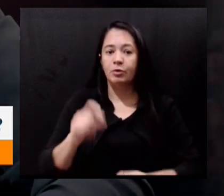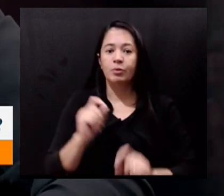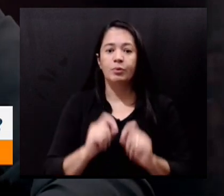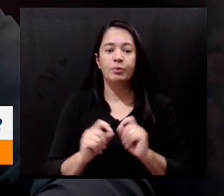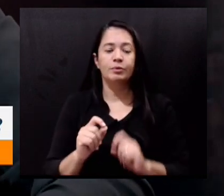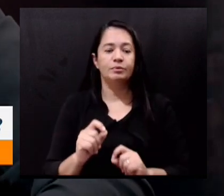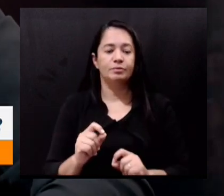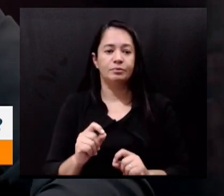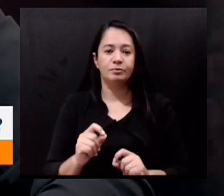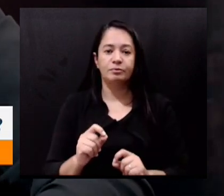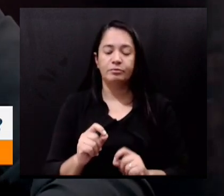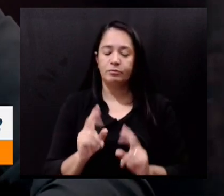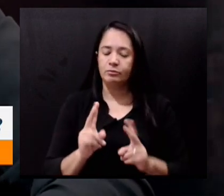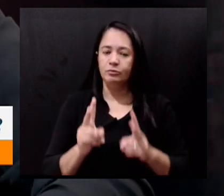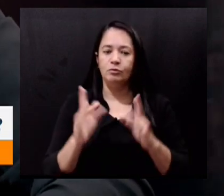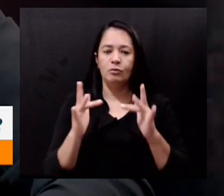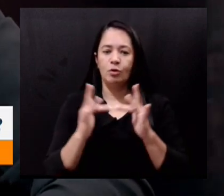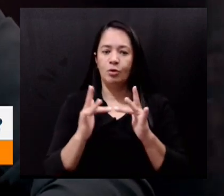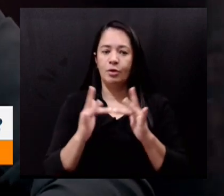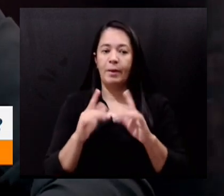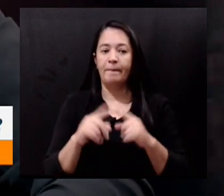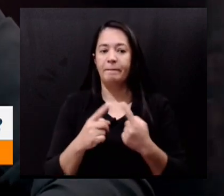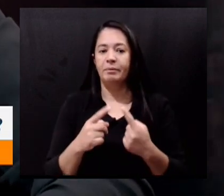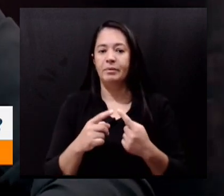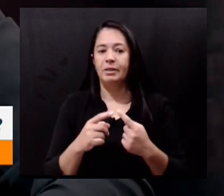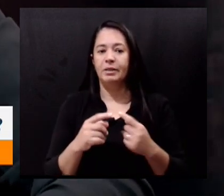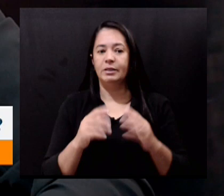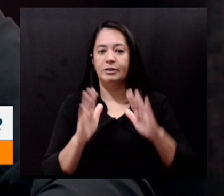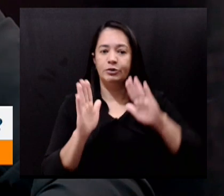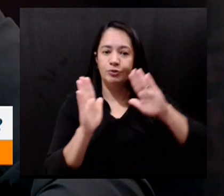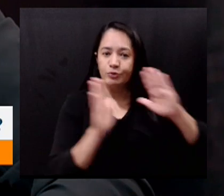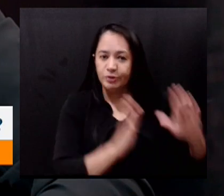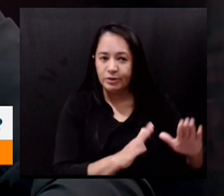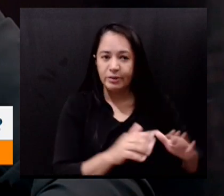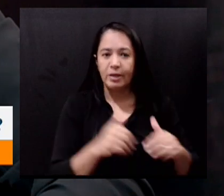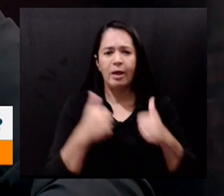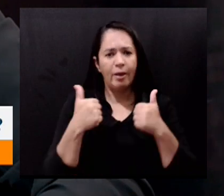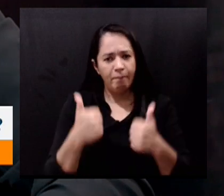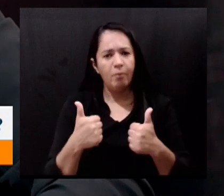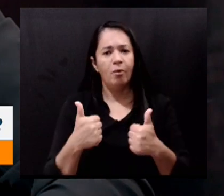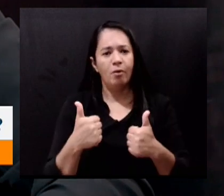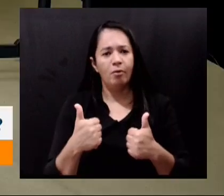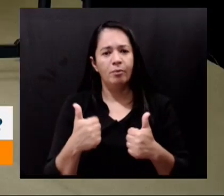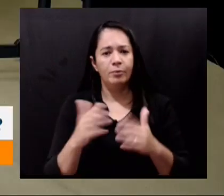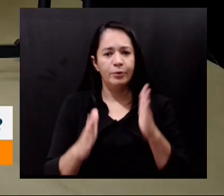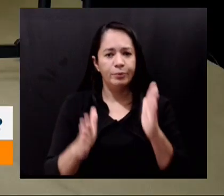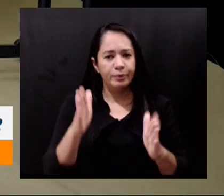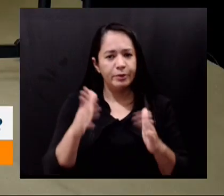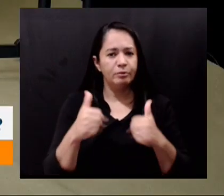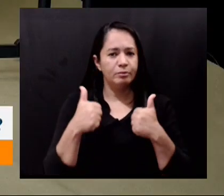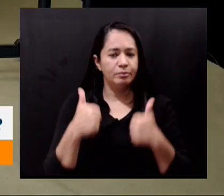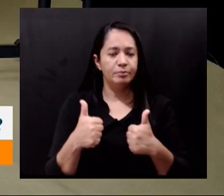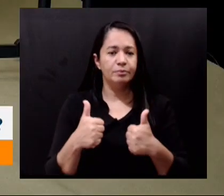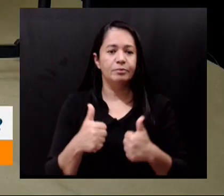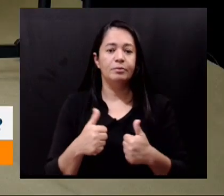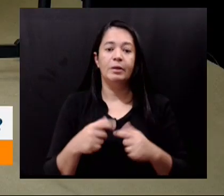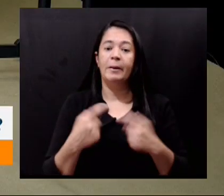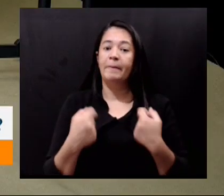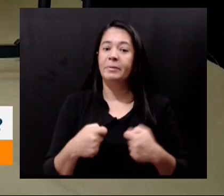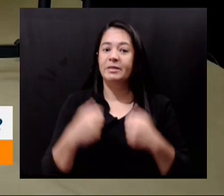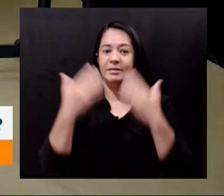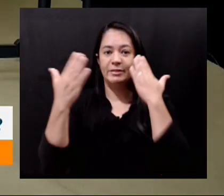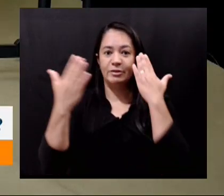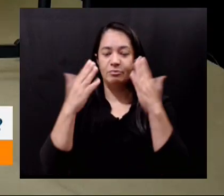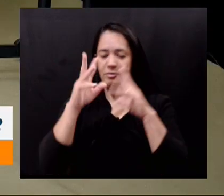manter o contato, mas o Uhum. desligamento eu diria que seria uma fuga esquiva muito funcional, sim. É, mas tem que ter um psicológico muito Uhum. forte para desligar, Sim.